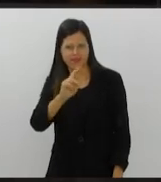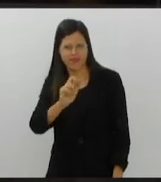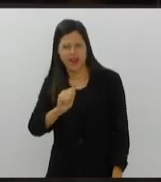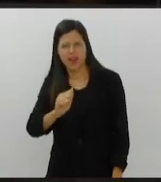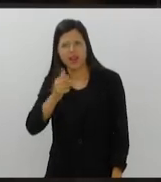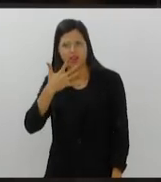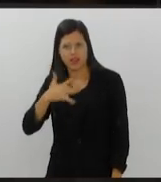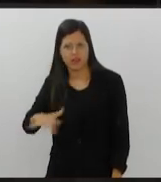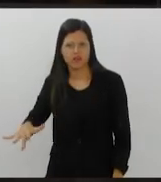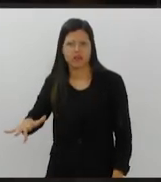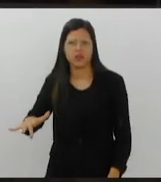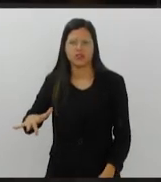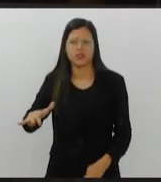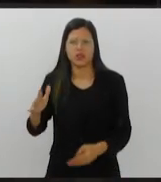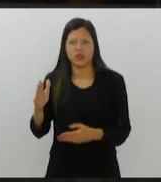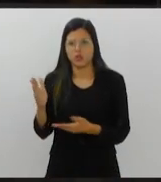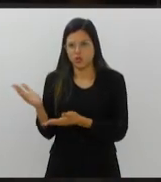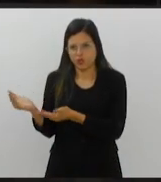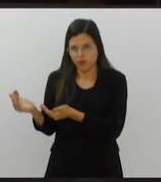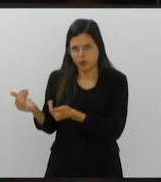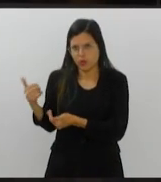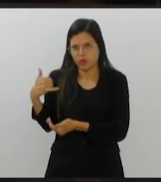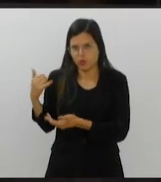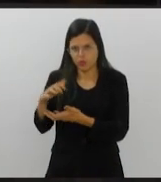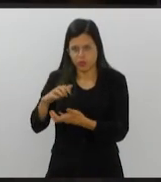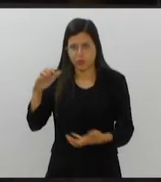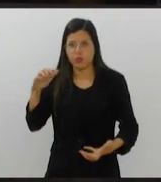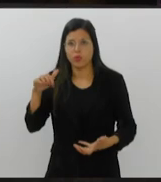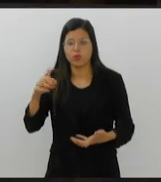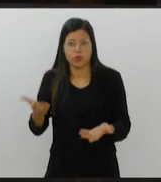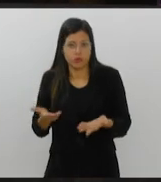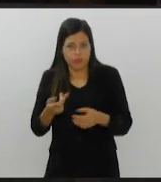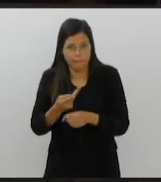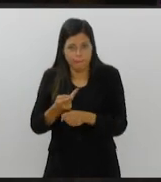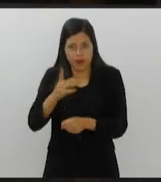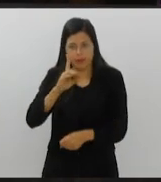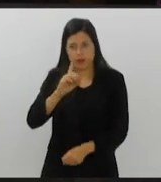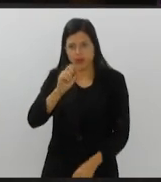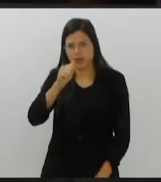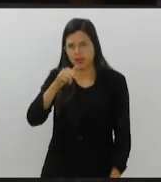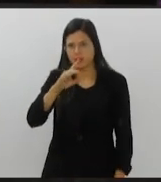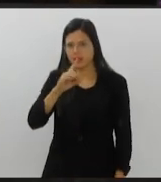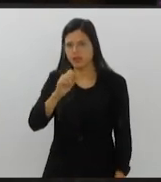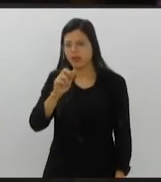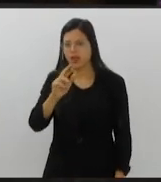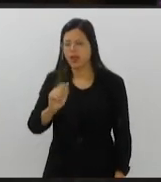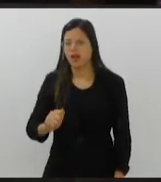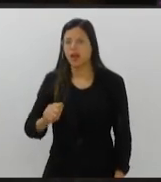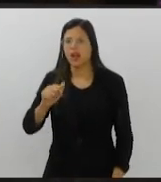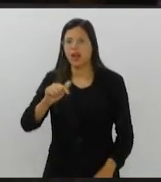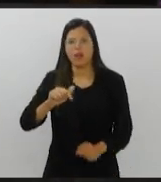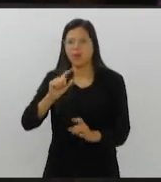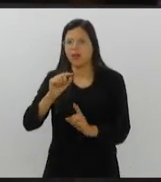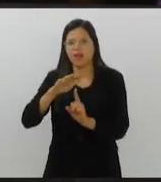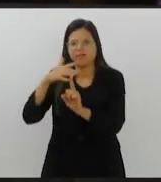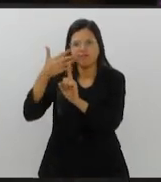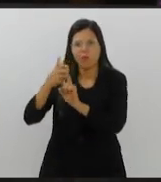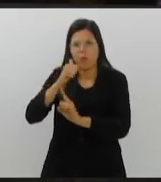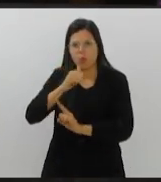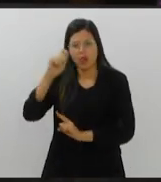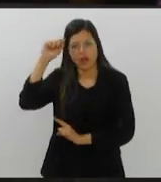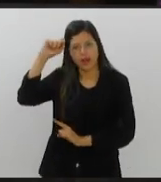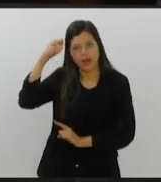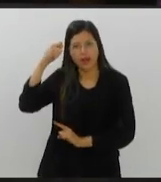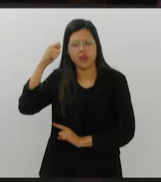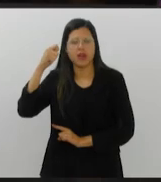Hoje ela recebe o merecido Prêmio Dandara, uma homenagem destinada a reconhecer mulheres negras que se destacam